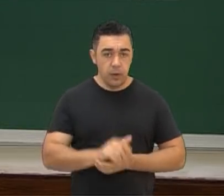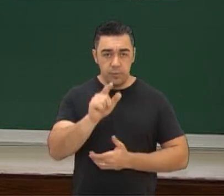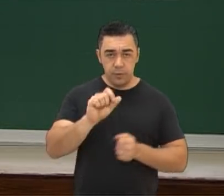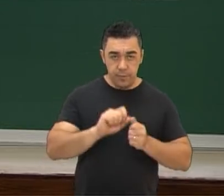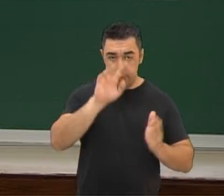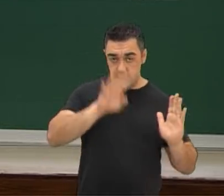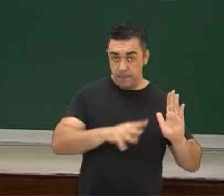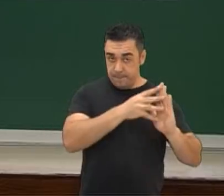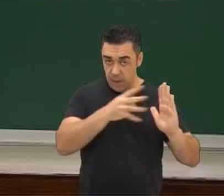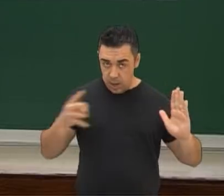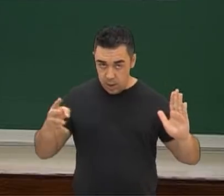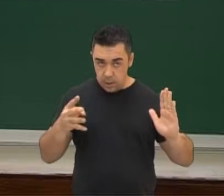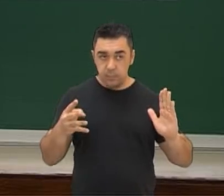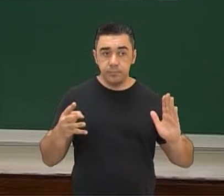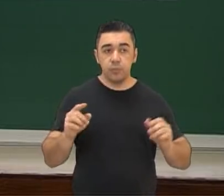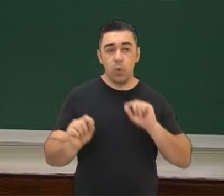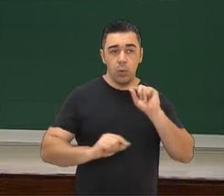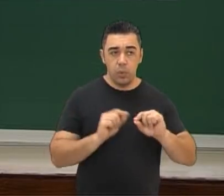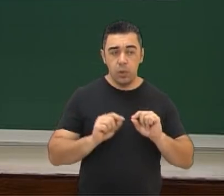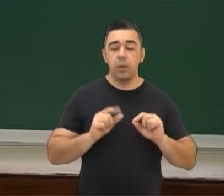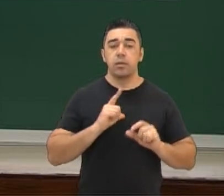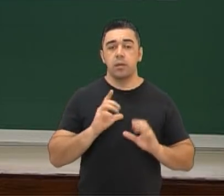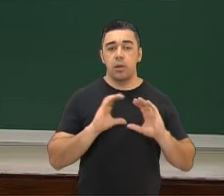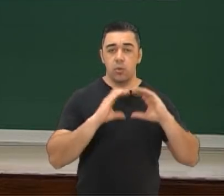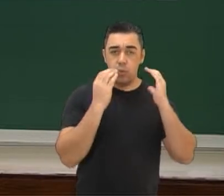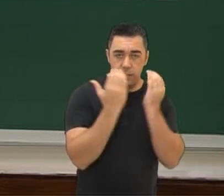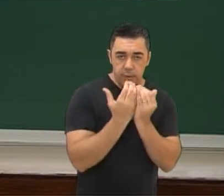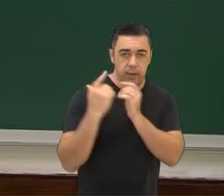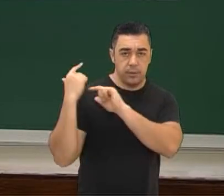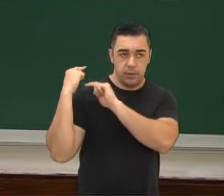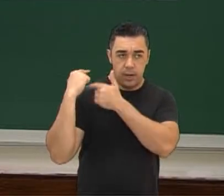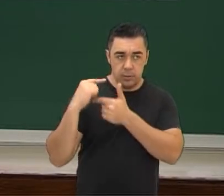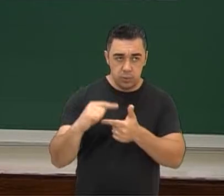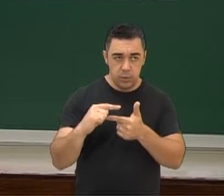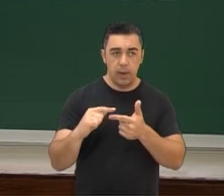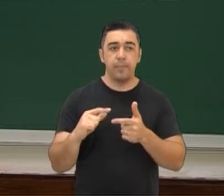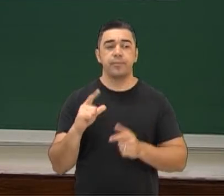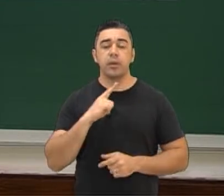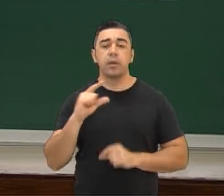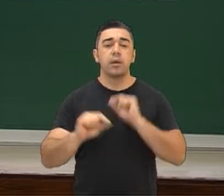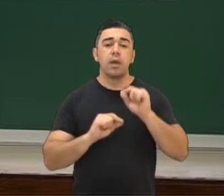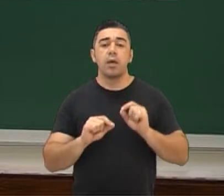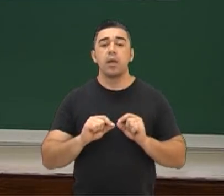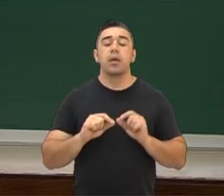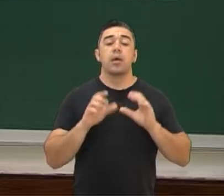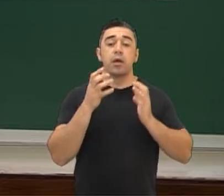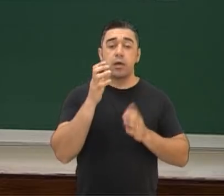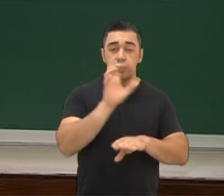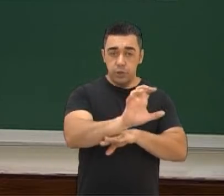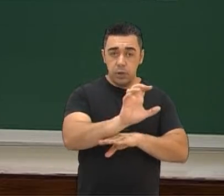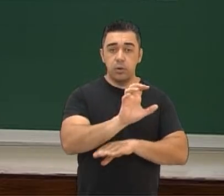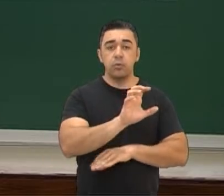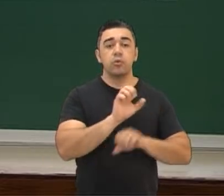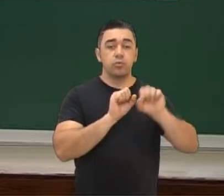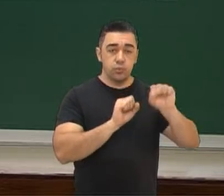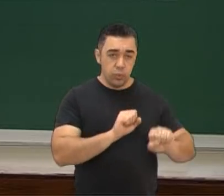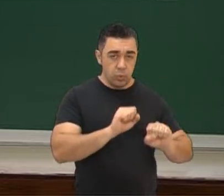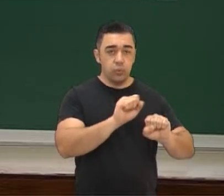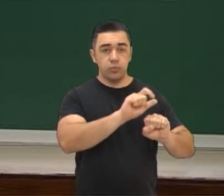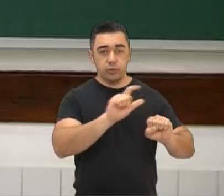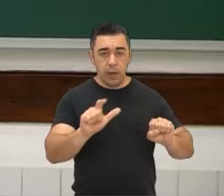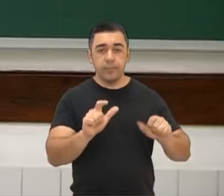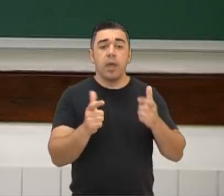uma tabela apresentando as comunidades tradicionais, se ela pertence ao sul ou ao sudeste,